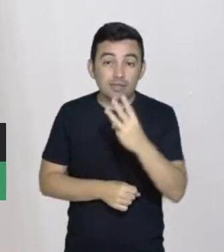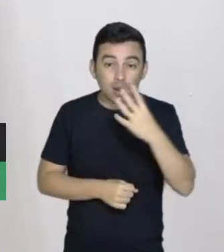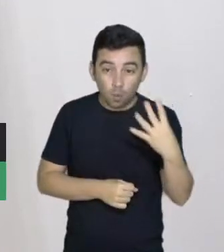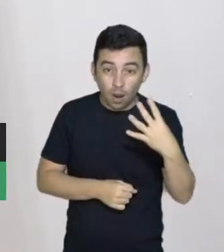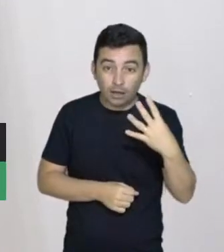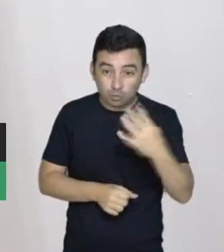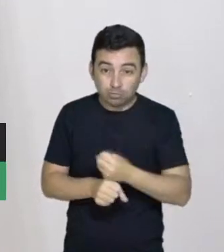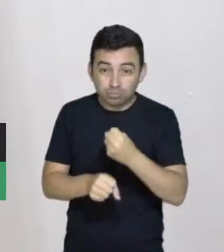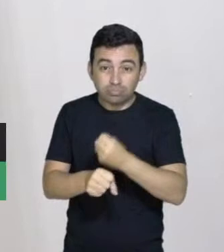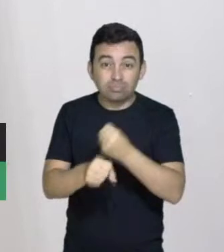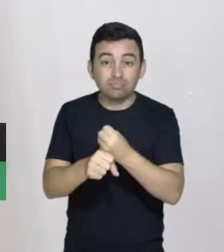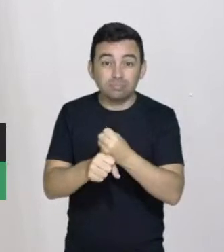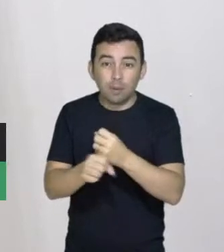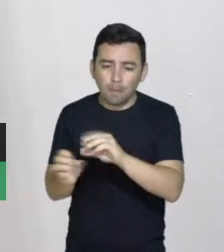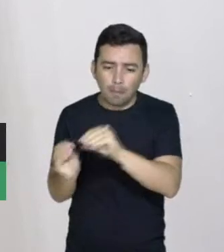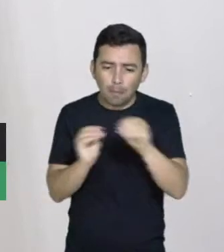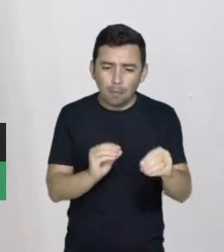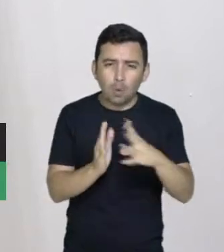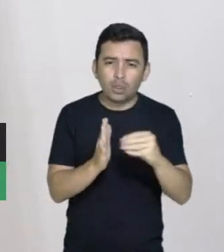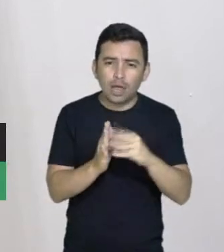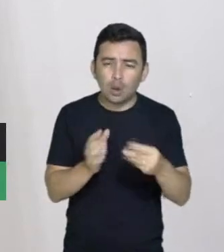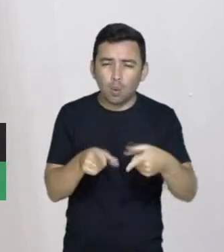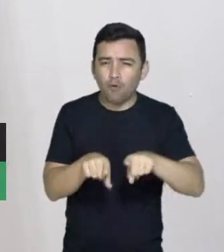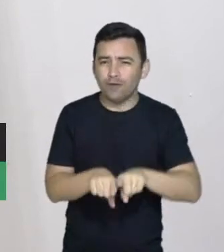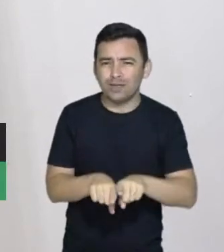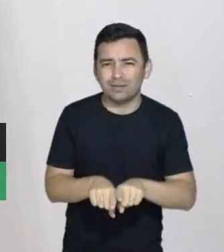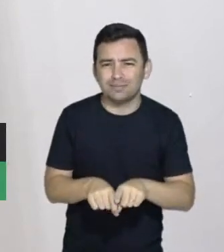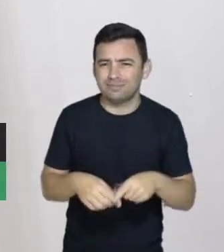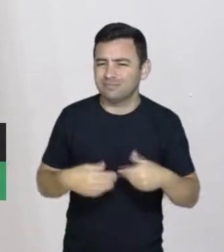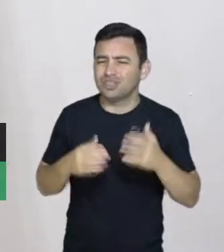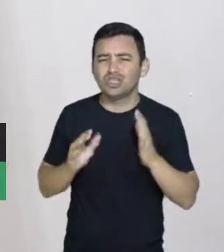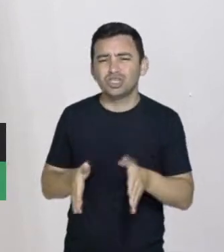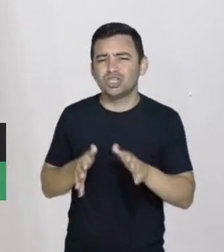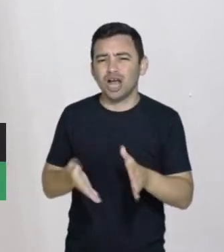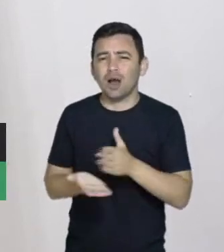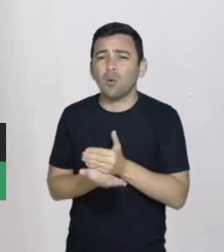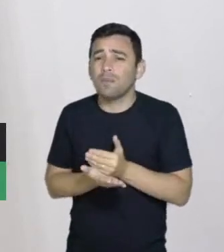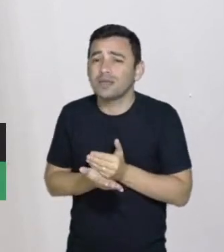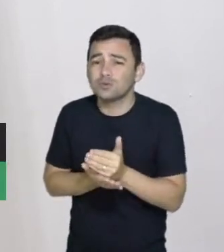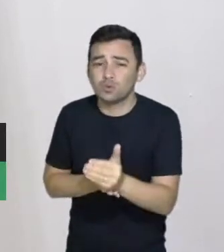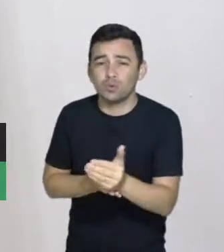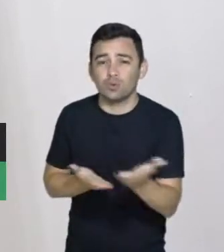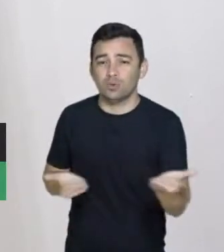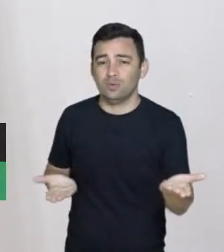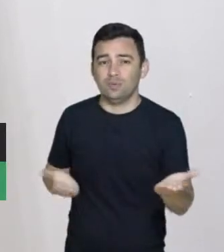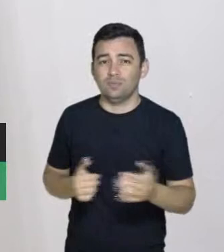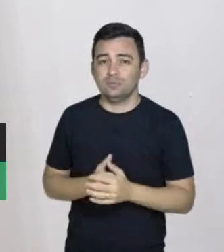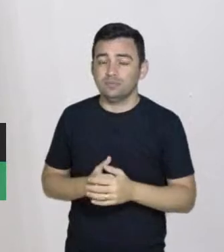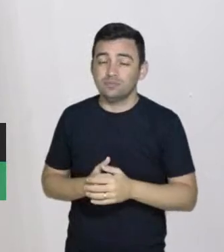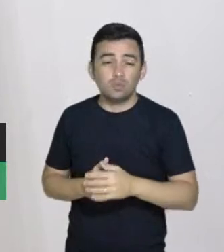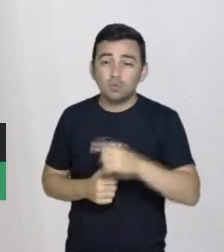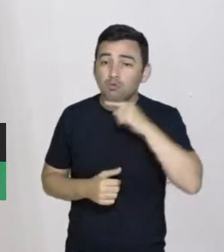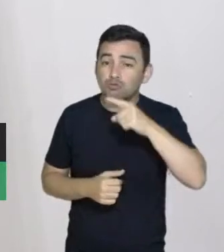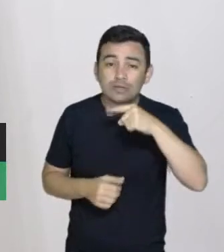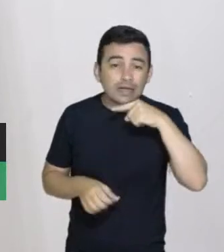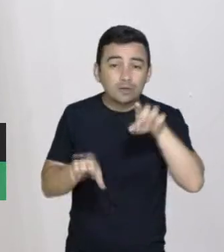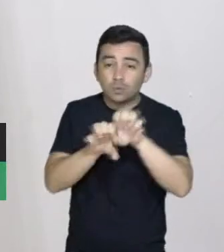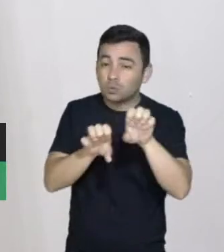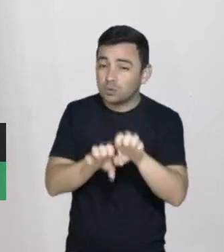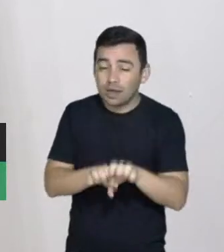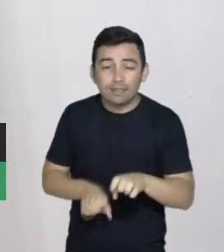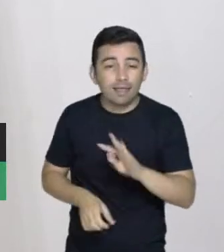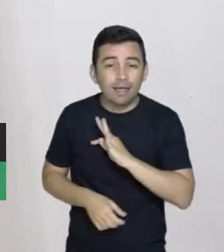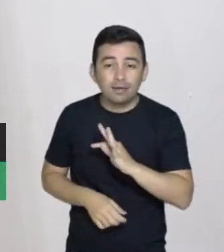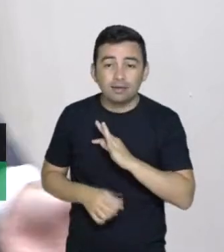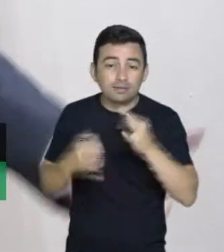em execução para o modelo de convênio, sendo que elas já estão sendo executadas no modelo de transferências especiais. Não haverá estrutura técnica o suficiente